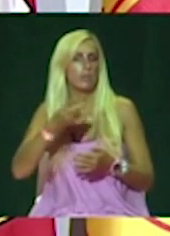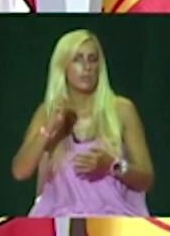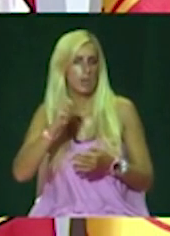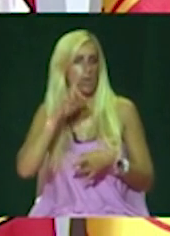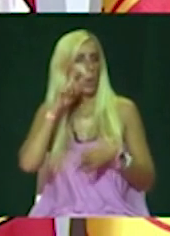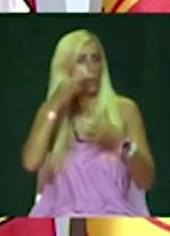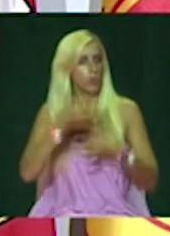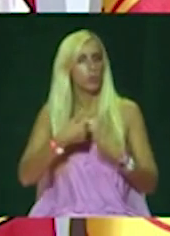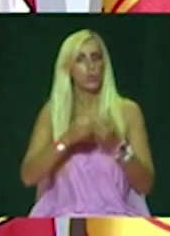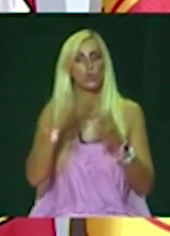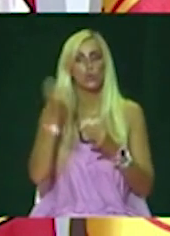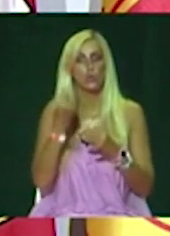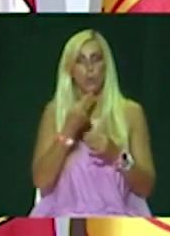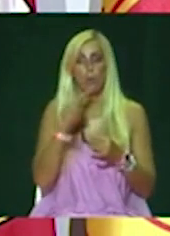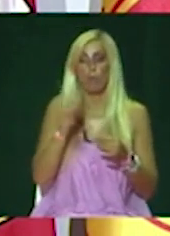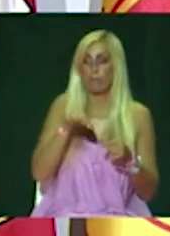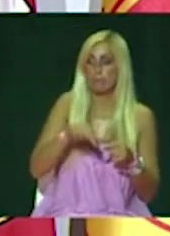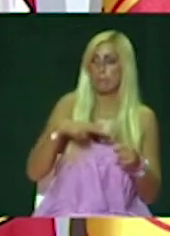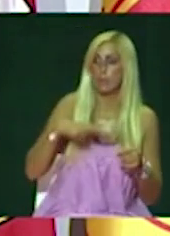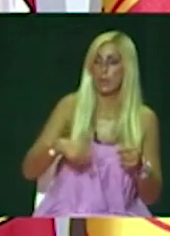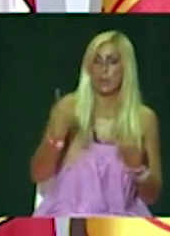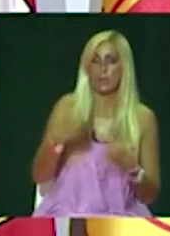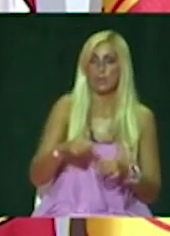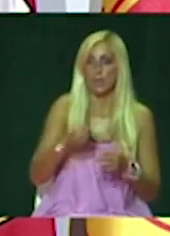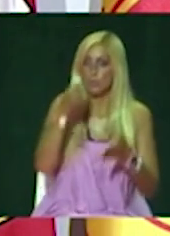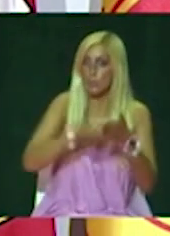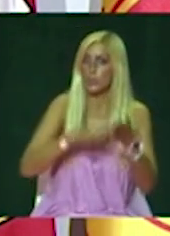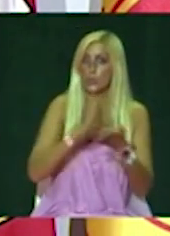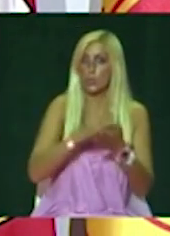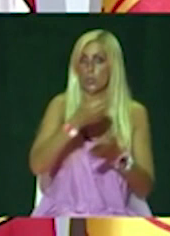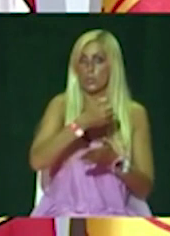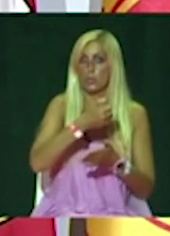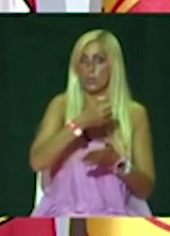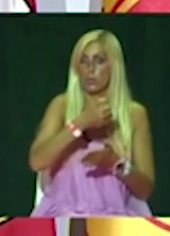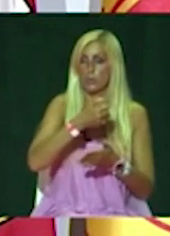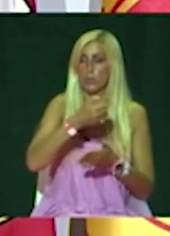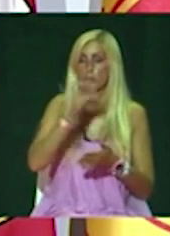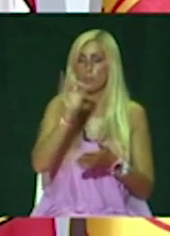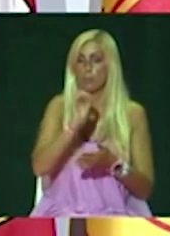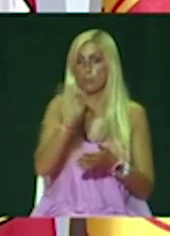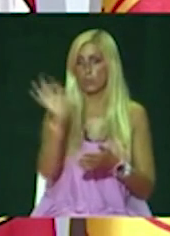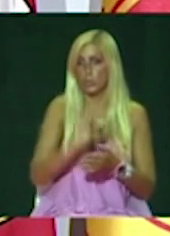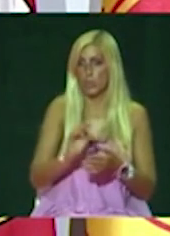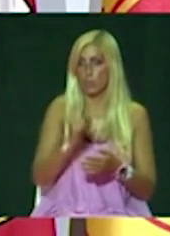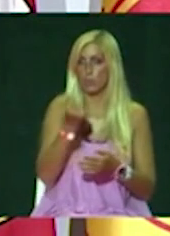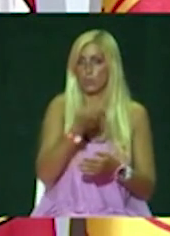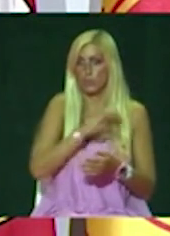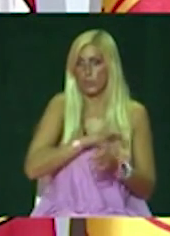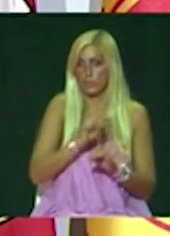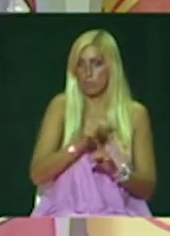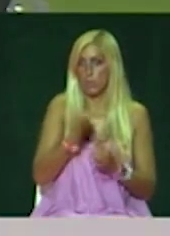que todos os jovens que regressem a Portugal terão só uma tributação sobre 50% do vencimento que